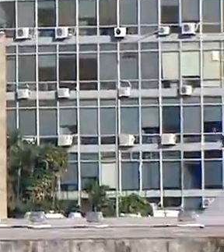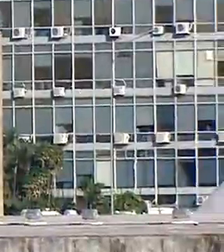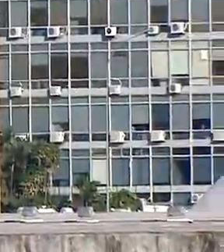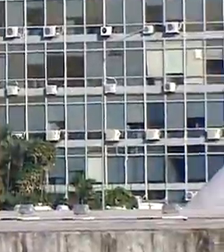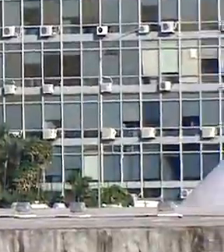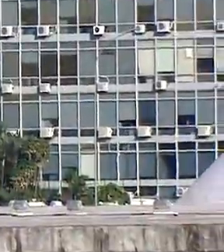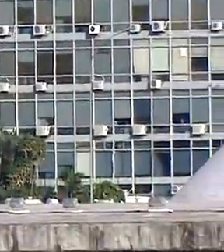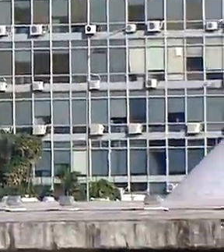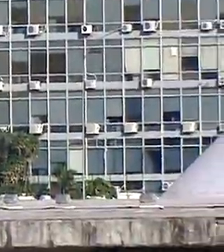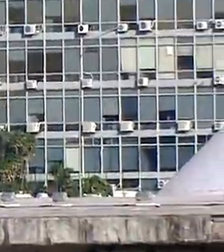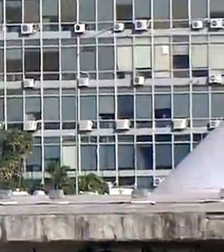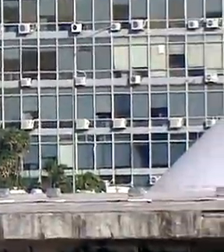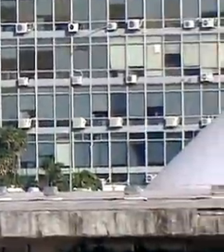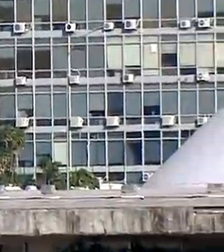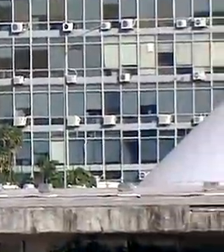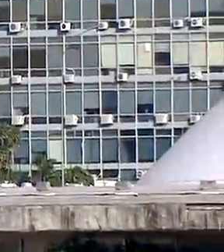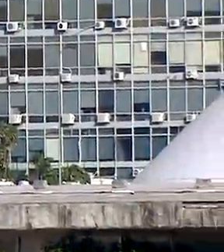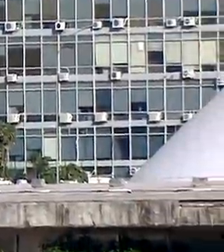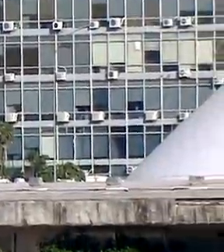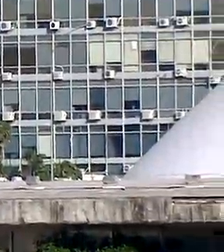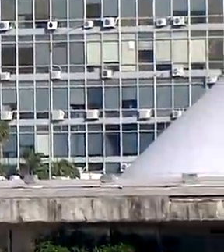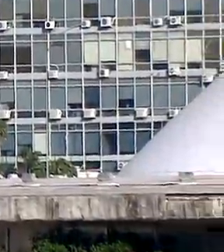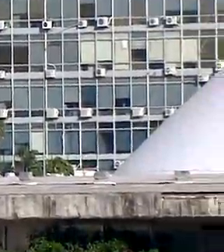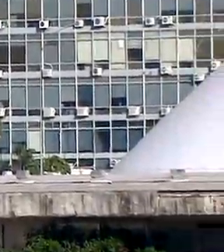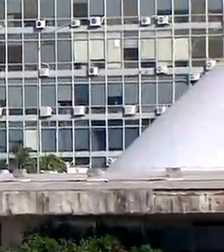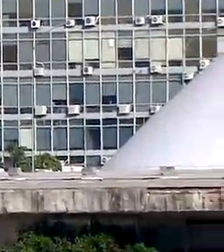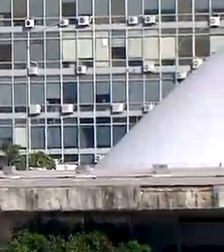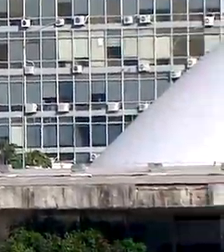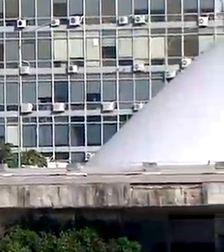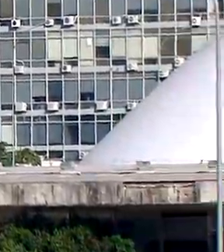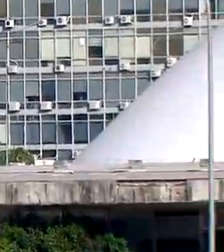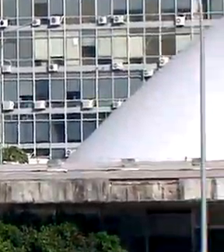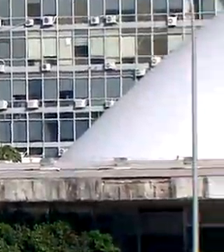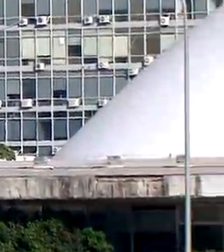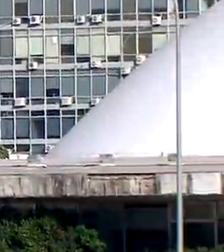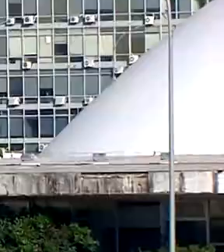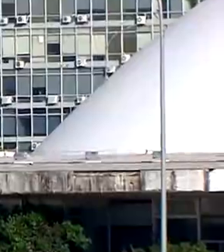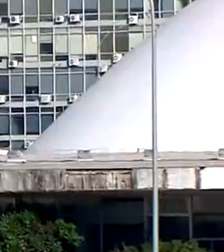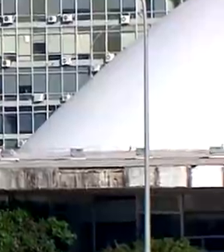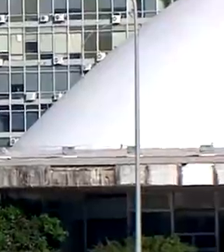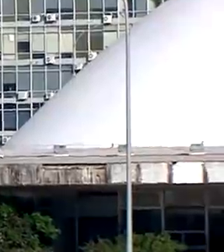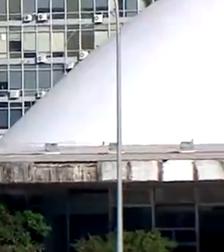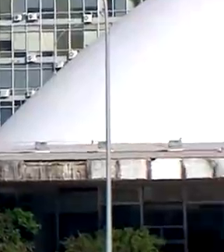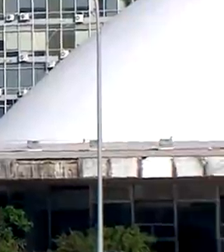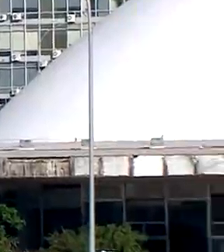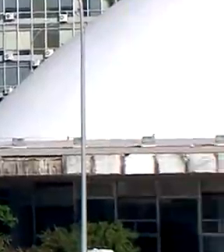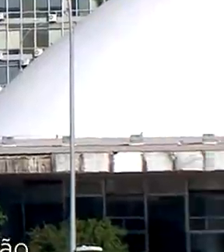E aí E aí